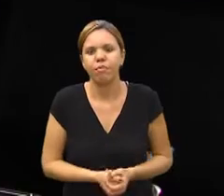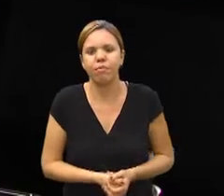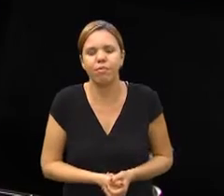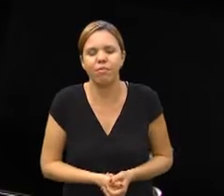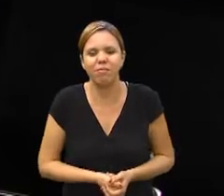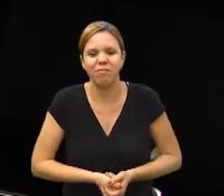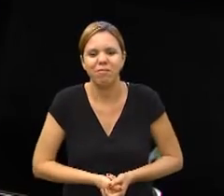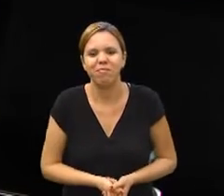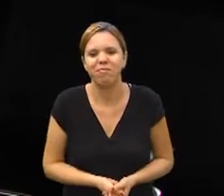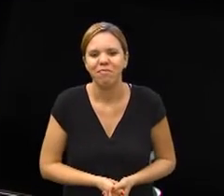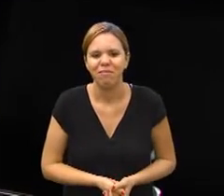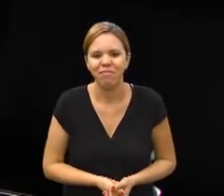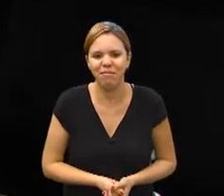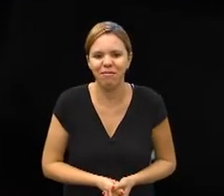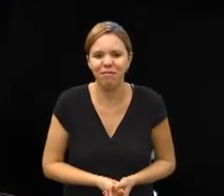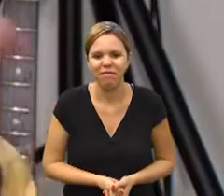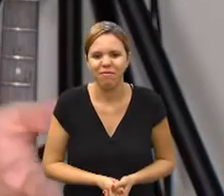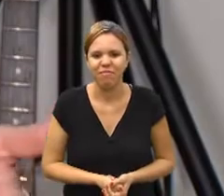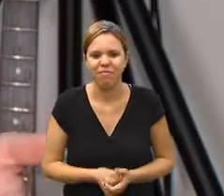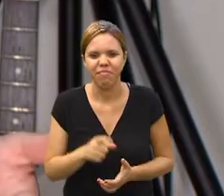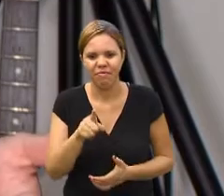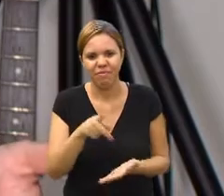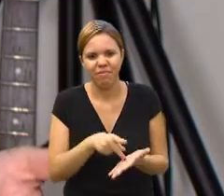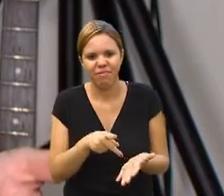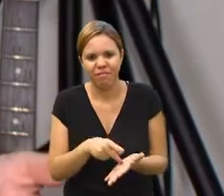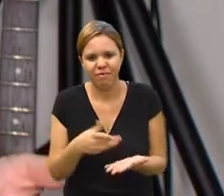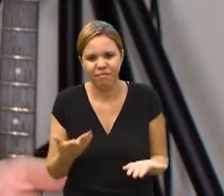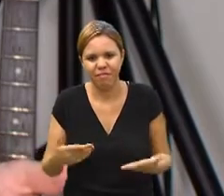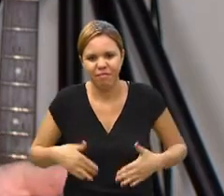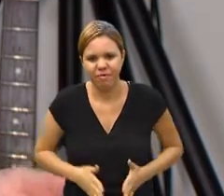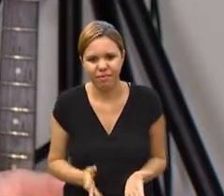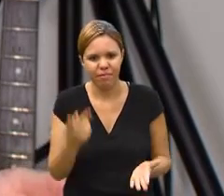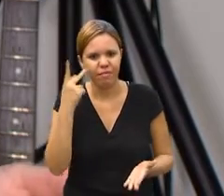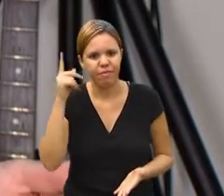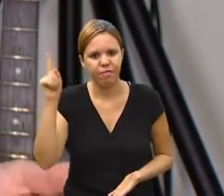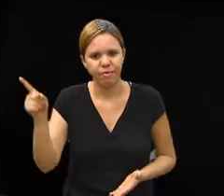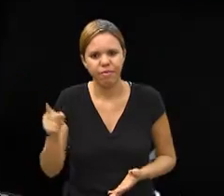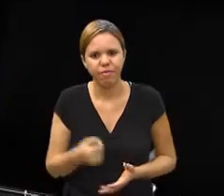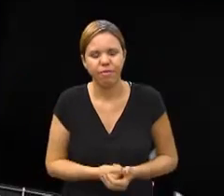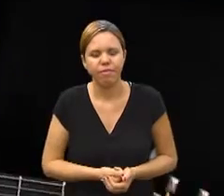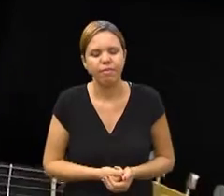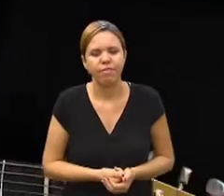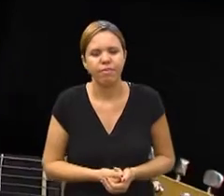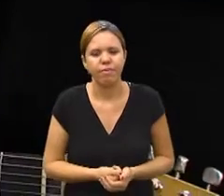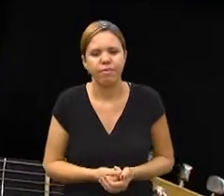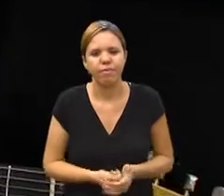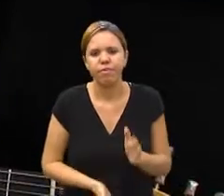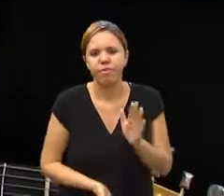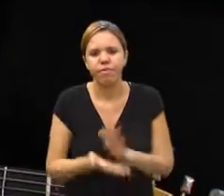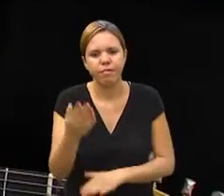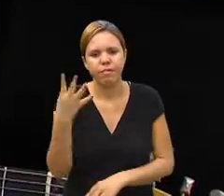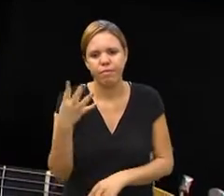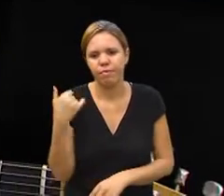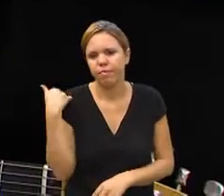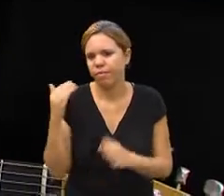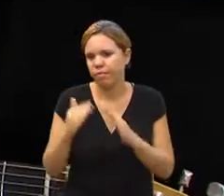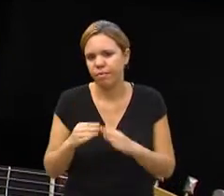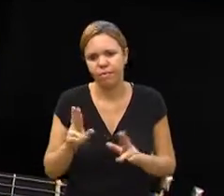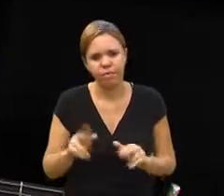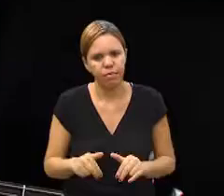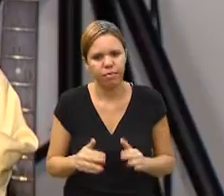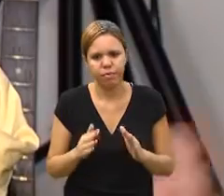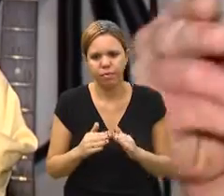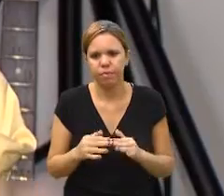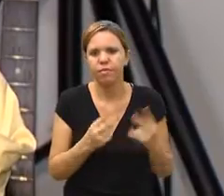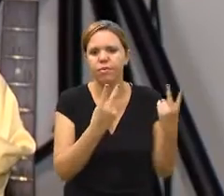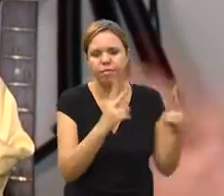E Você, na verdade, é nascido em São Paulo? Sim, eu nasci em São Paulo, fui embora com 4 anos, não morei em São Paulo nunca, né? Eu morei